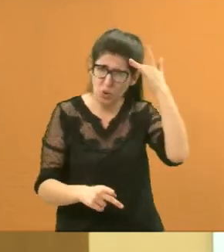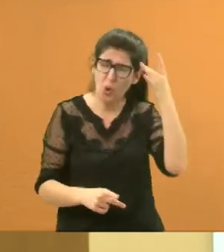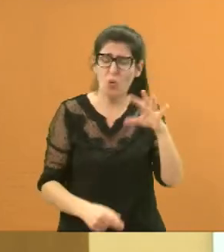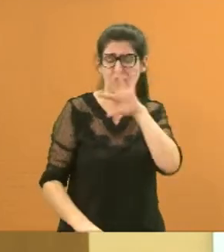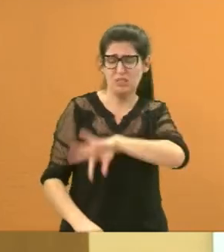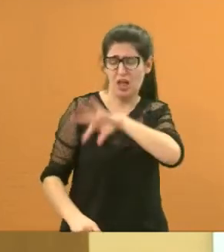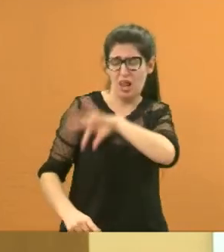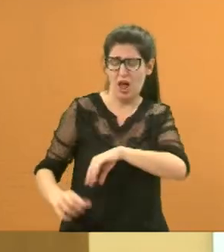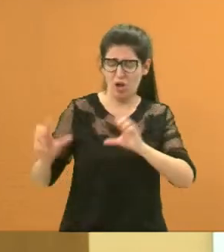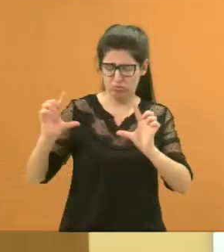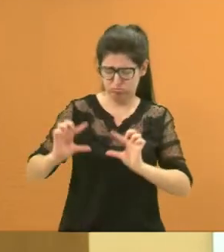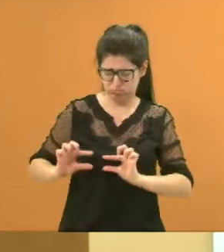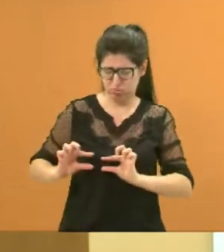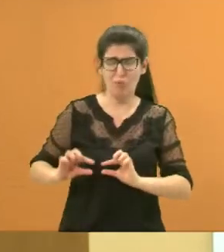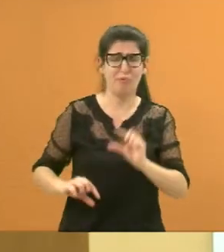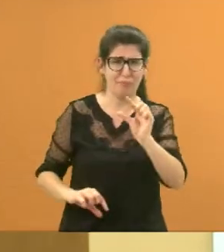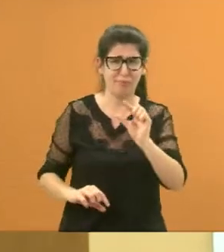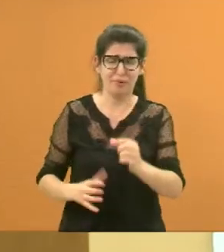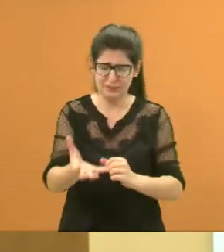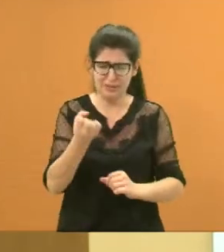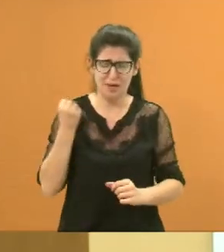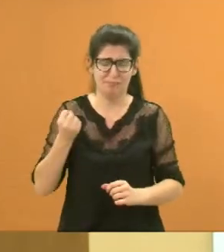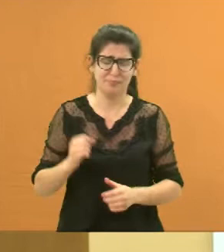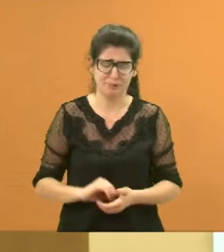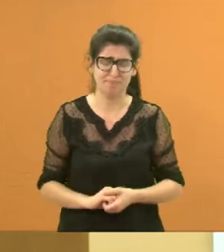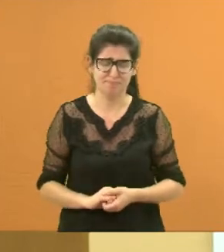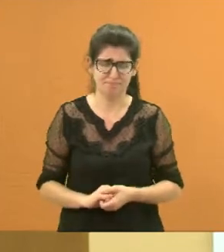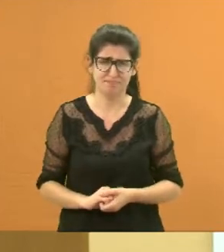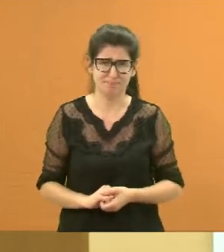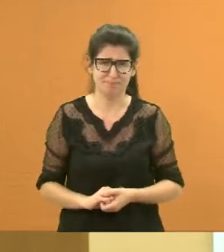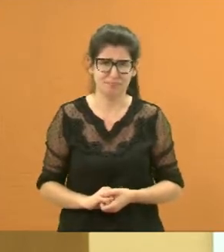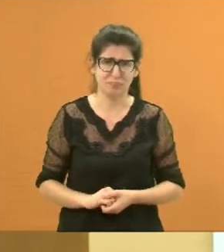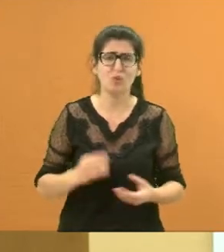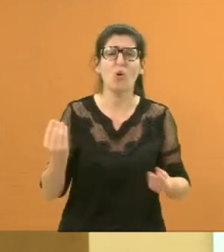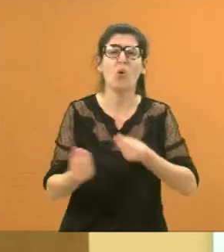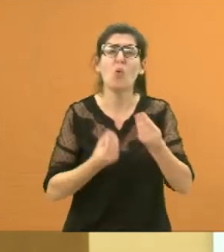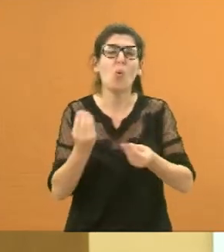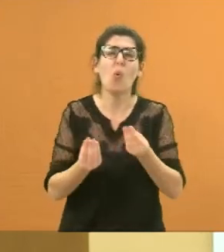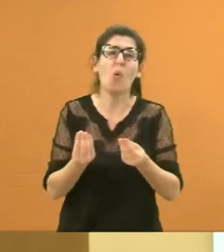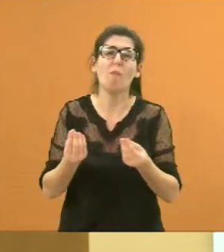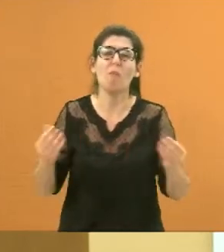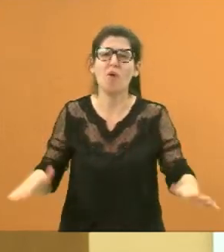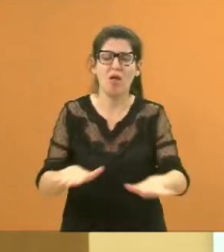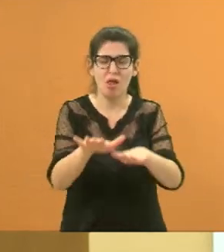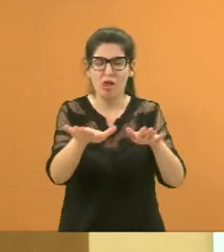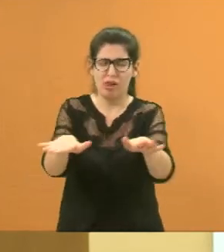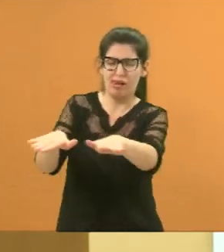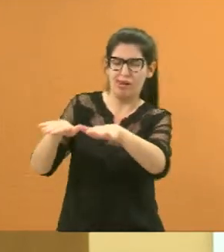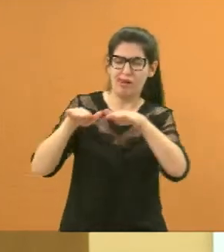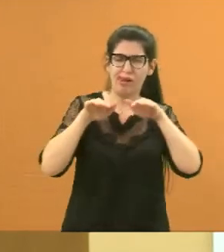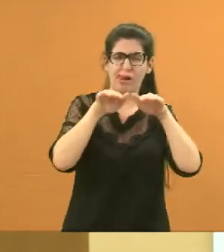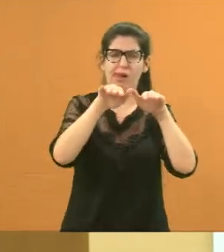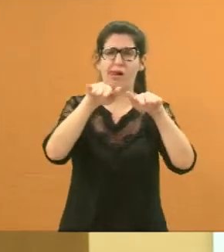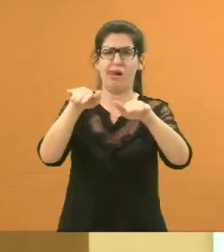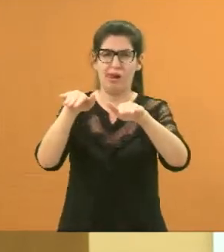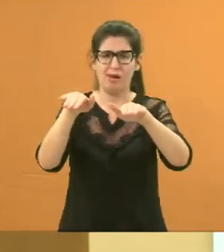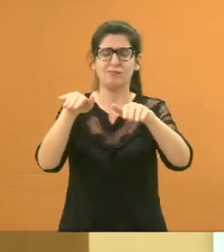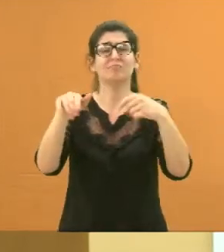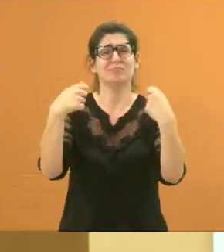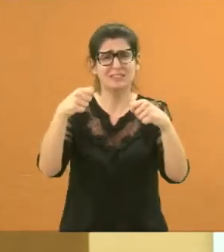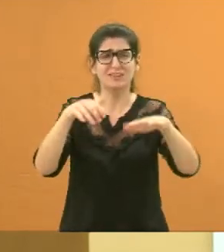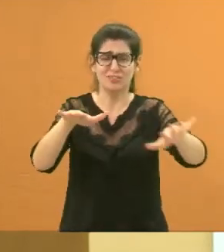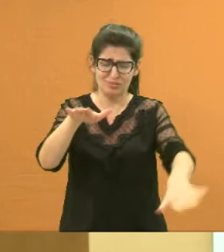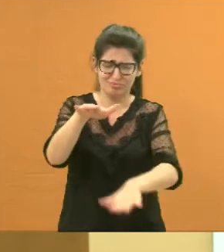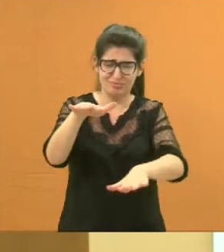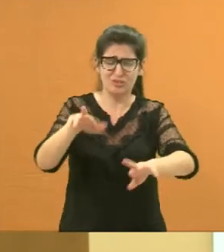eu, como gestor público, vou querer tratar os iguais de forma igual? Não tem como. Eu tenho que fazer um tratamento